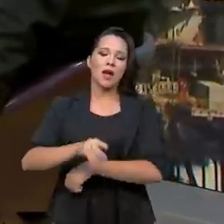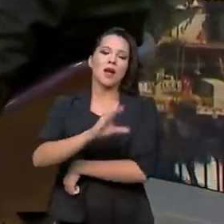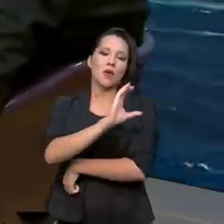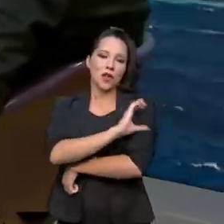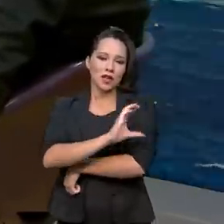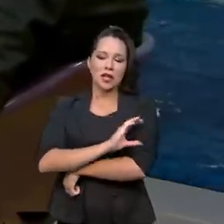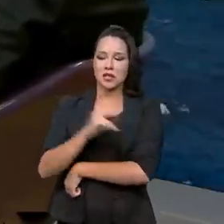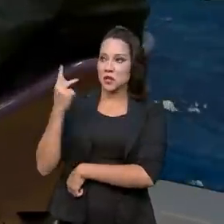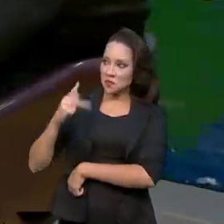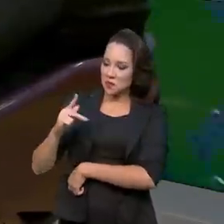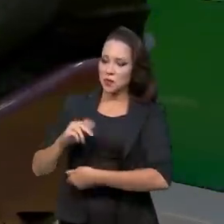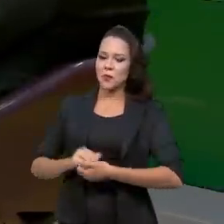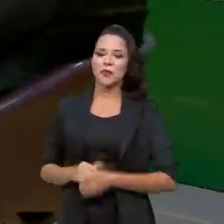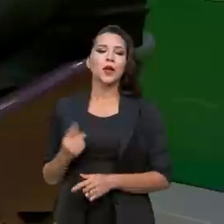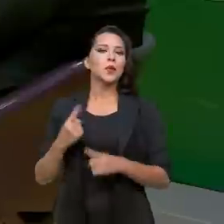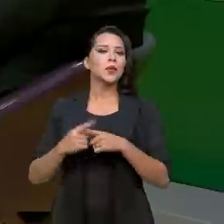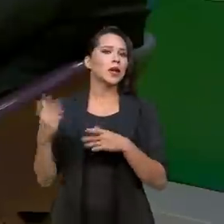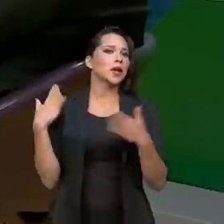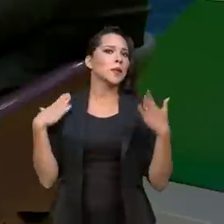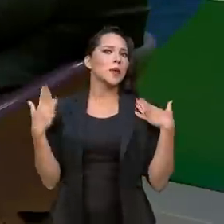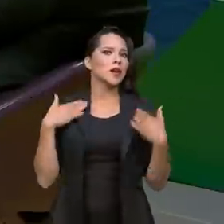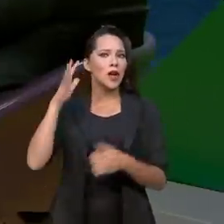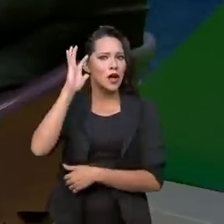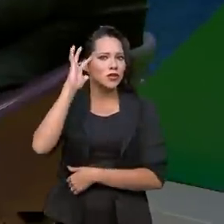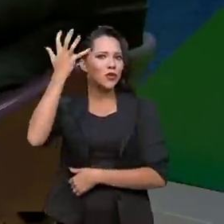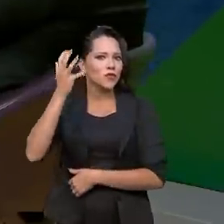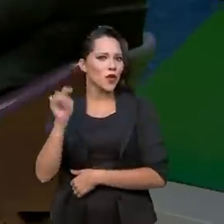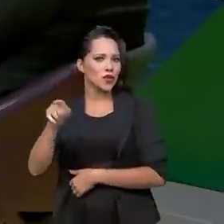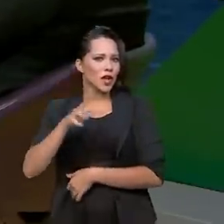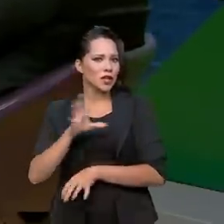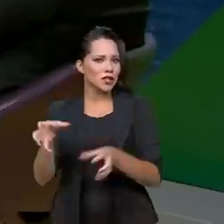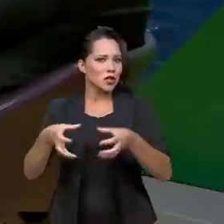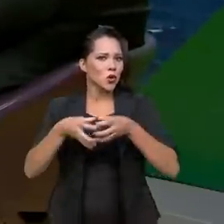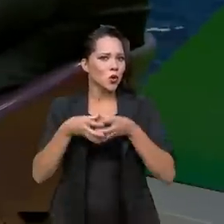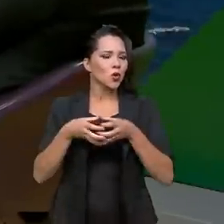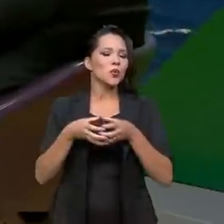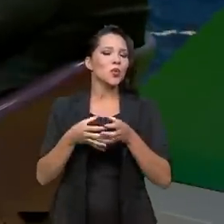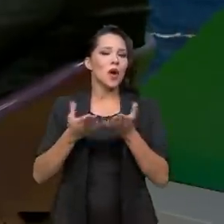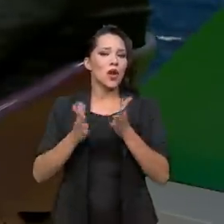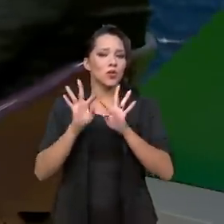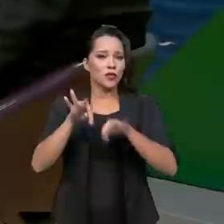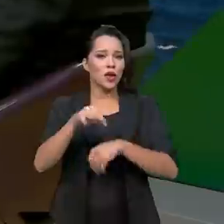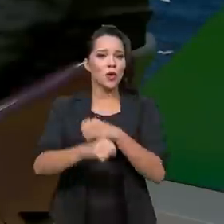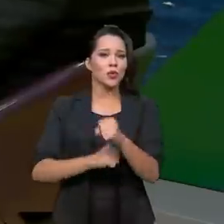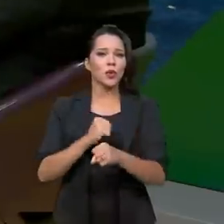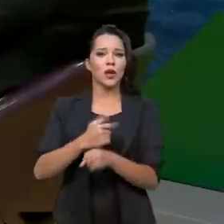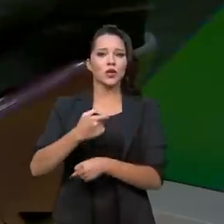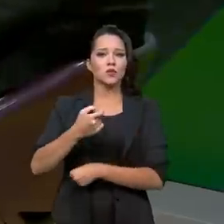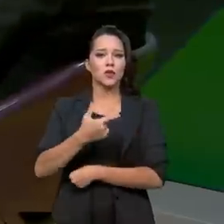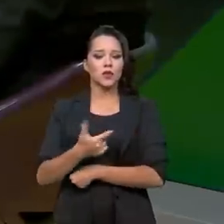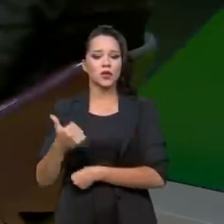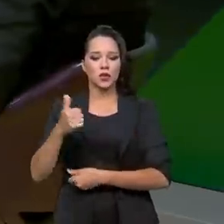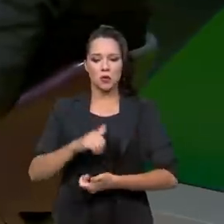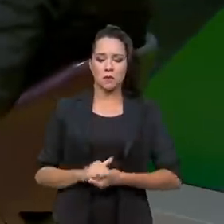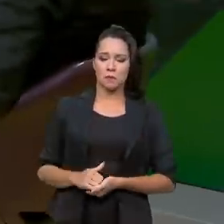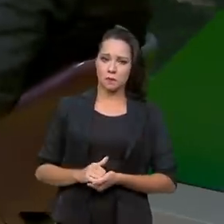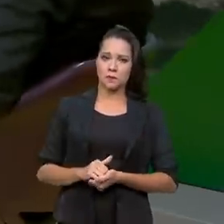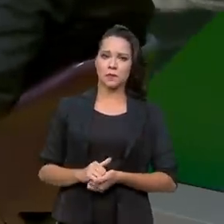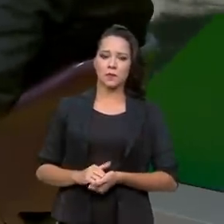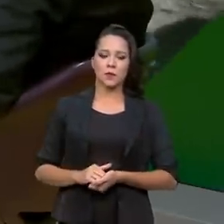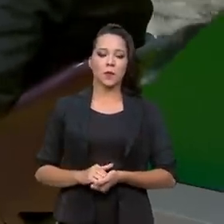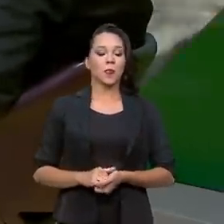do senhor. Por que que a Marinha resolveu instalar esse comando no final de 2021? Não faz tanto